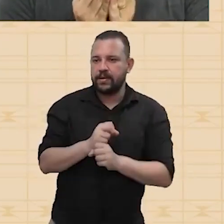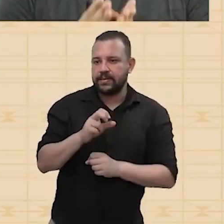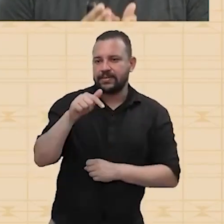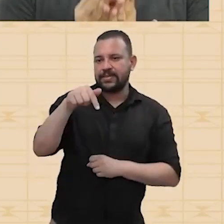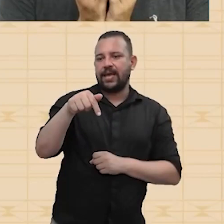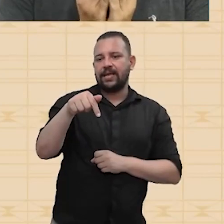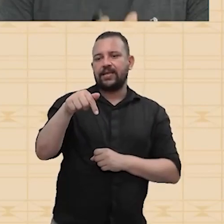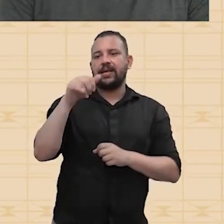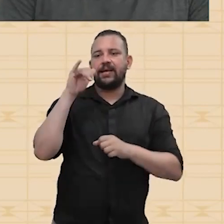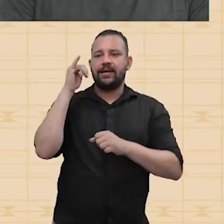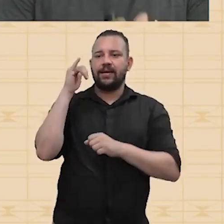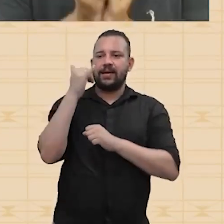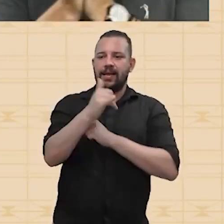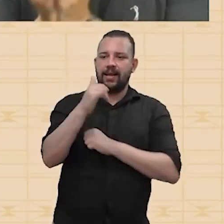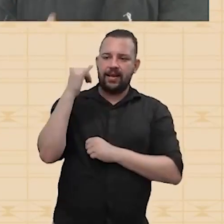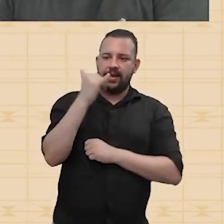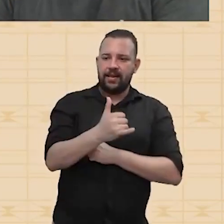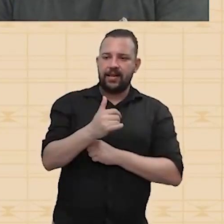está na família